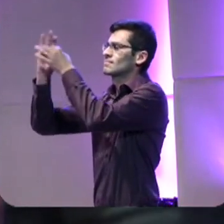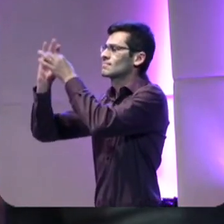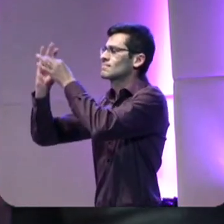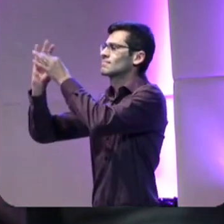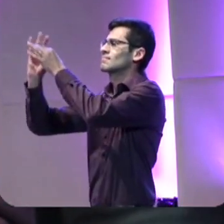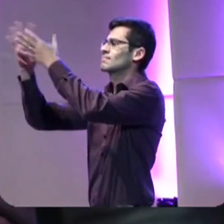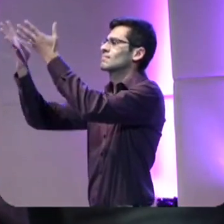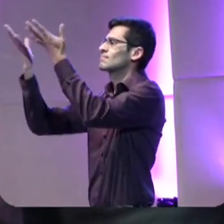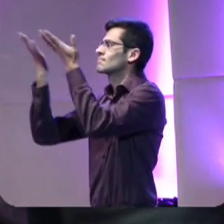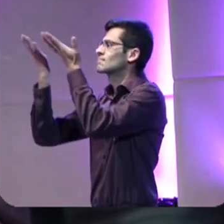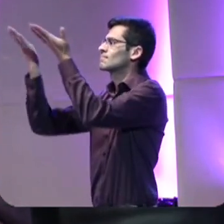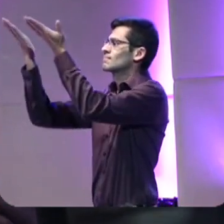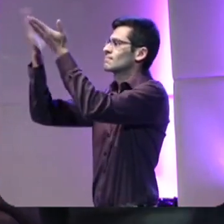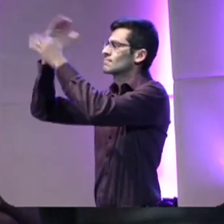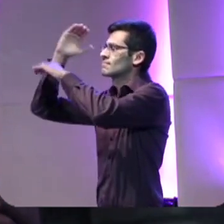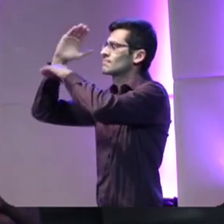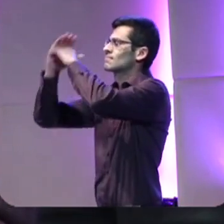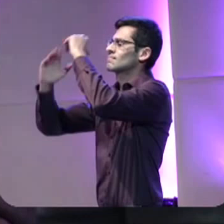Deus, o meu